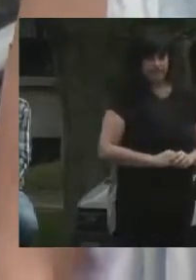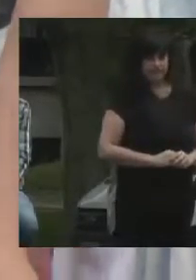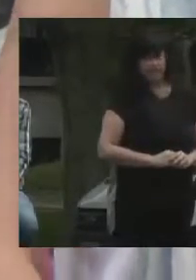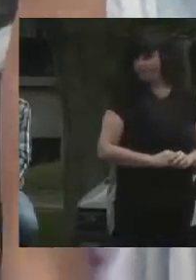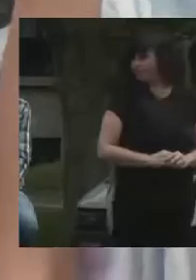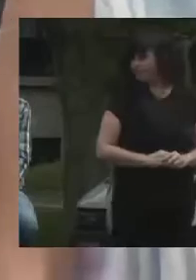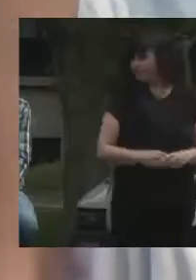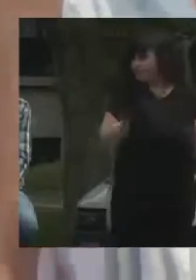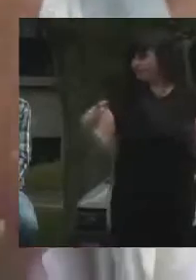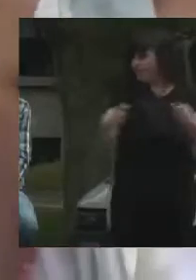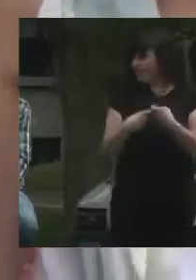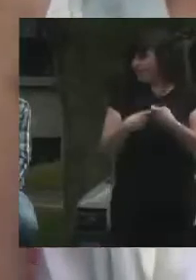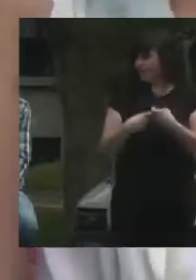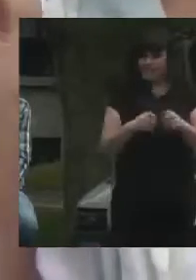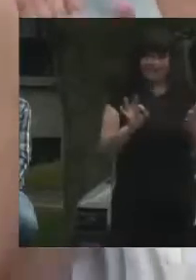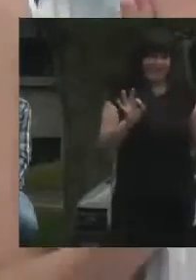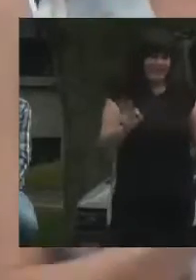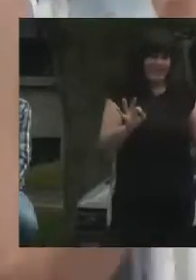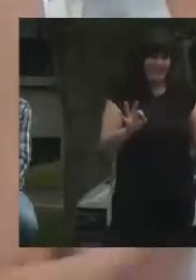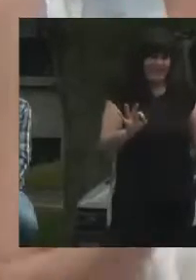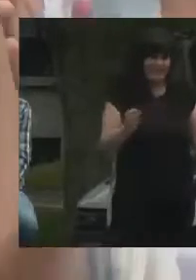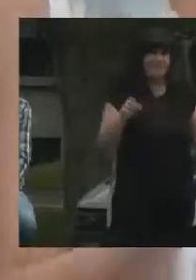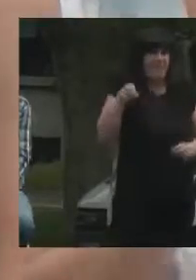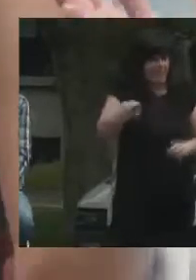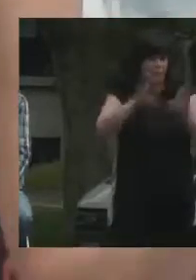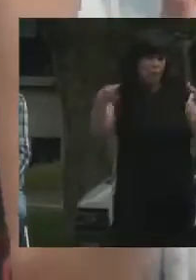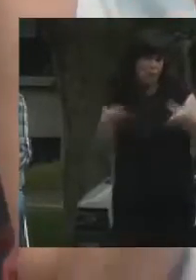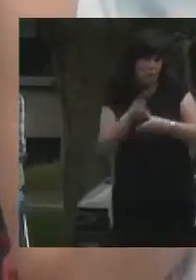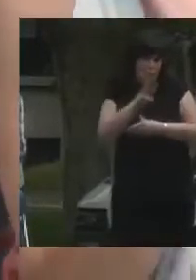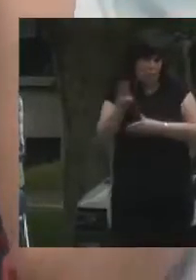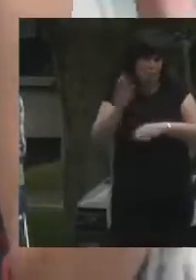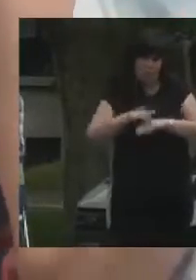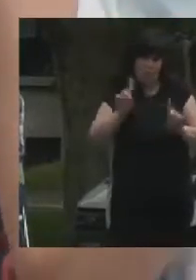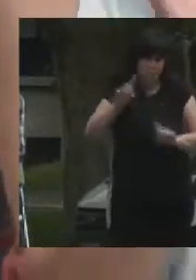Alerxia. Isto debe ser do pouco que non é culpa do Partido Popular.